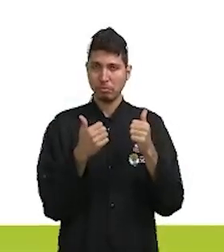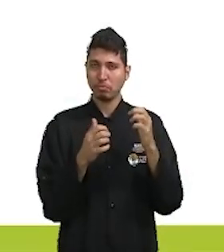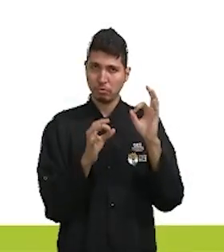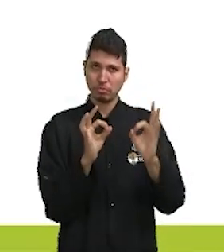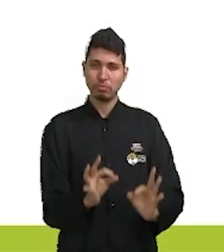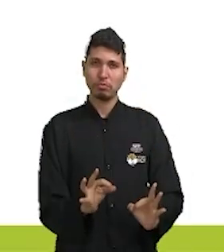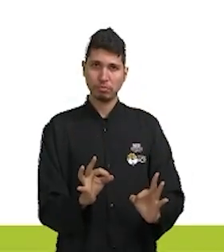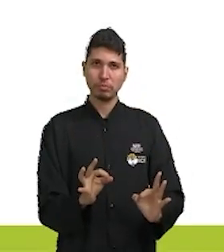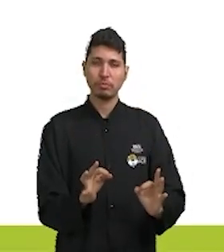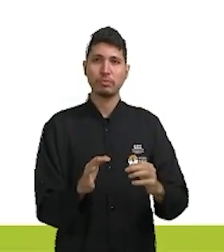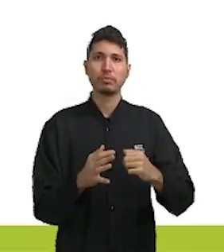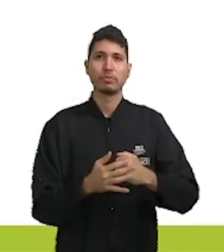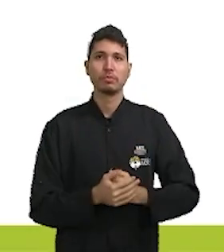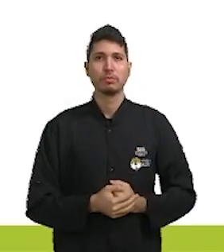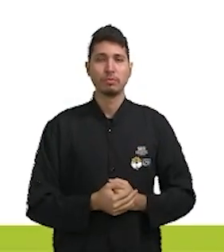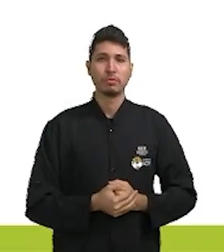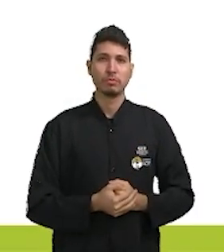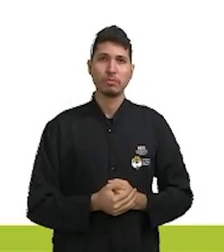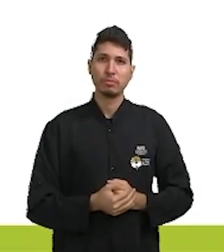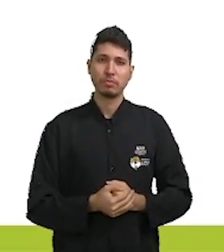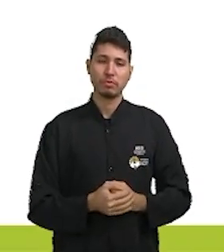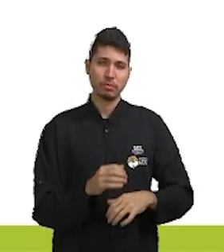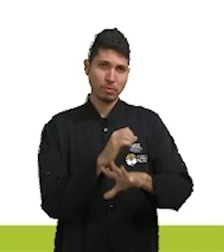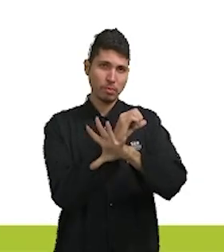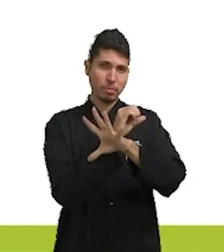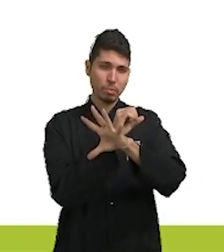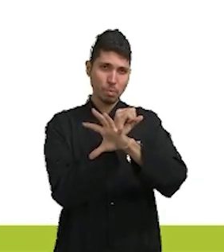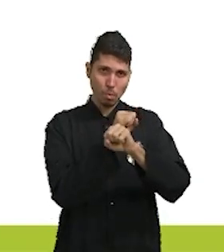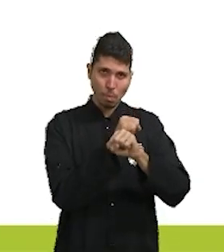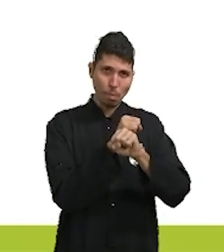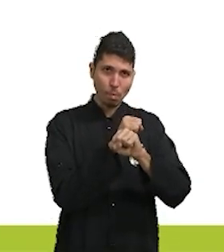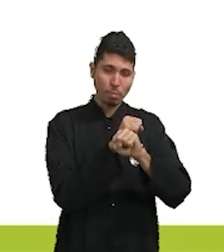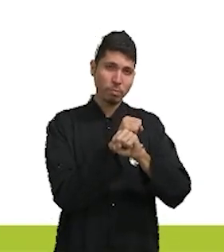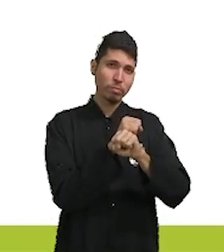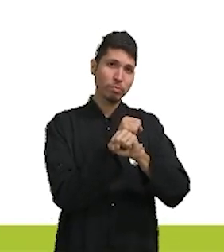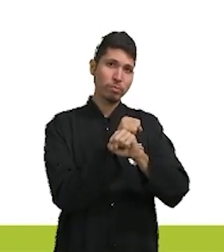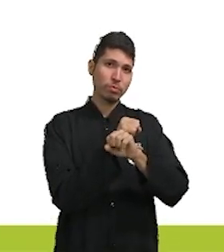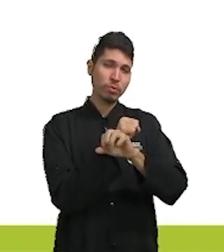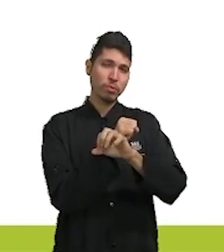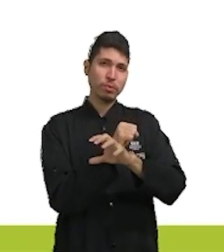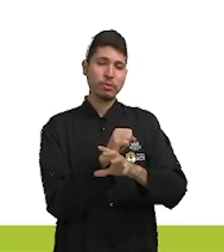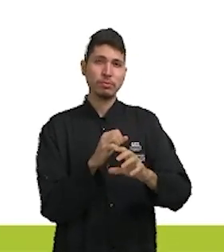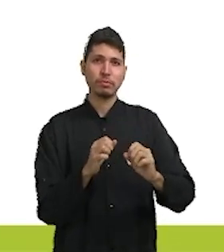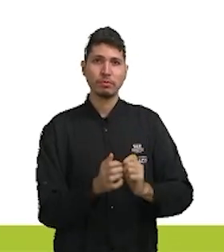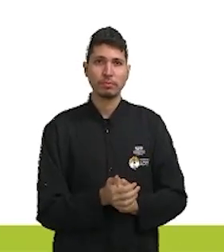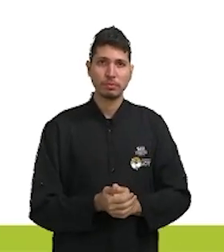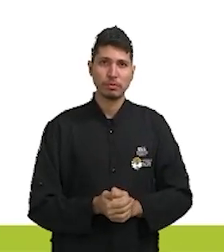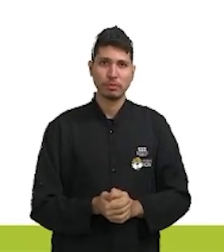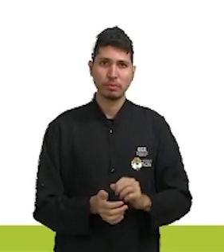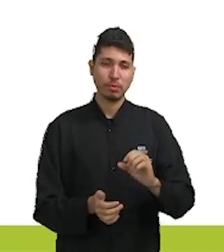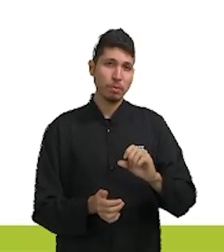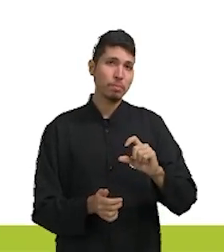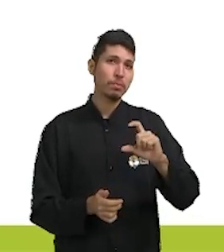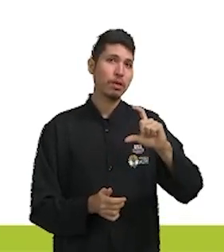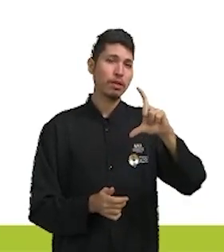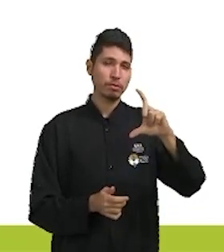Continuando aqui, então, oxidação vai ser o aumento do NOx através da perda